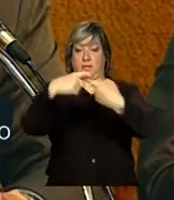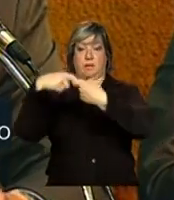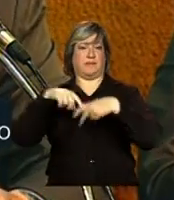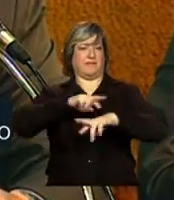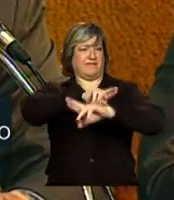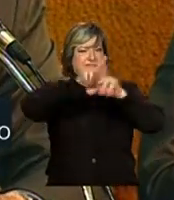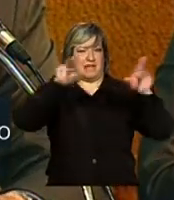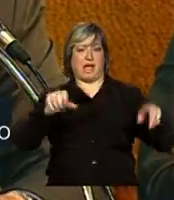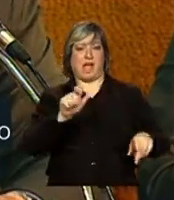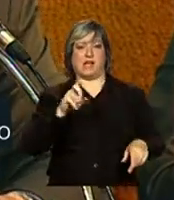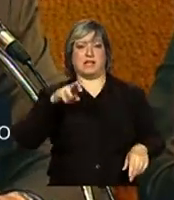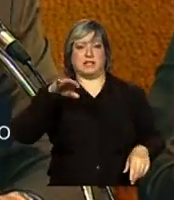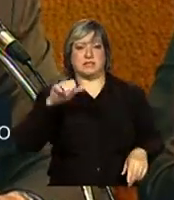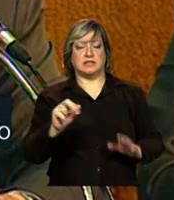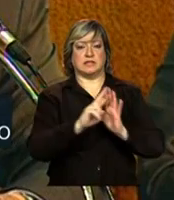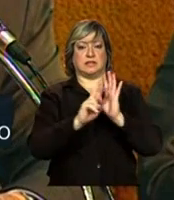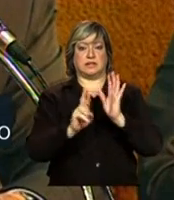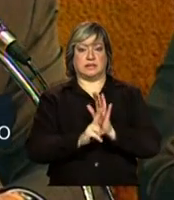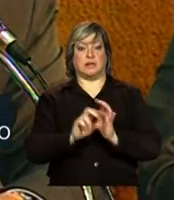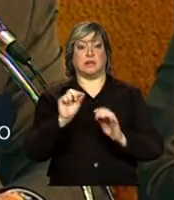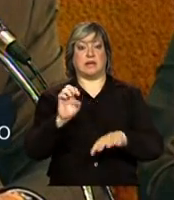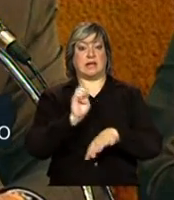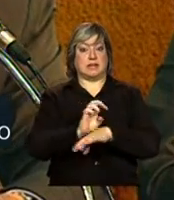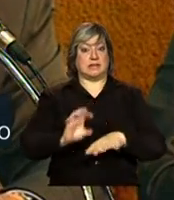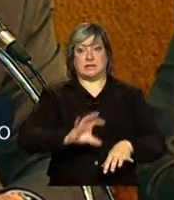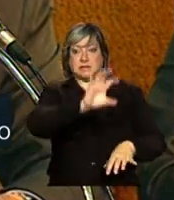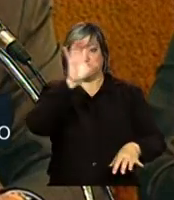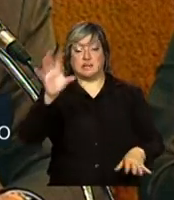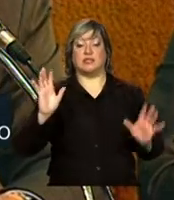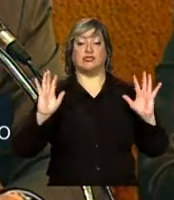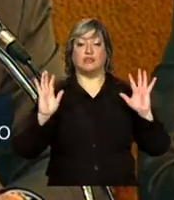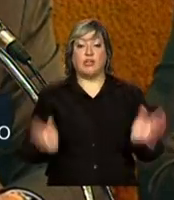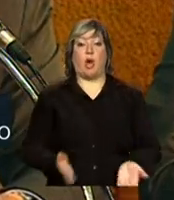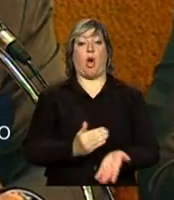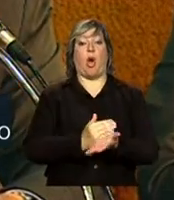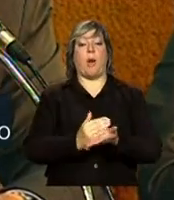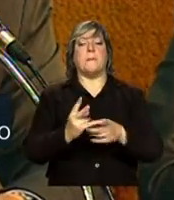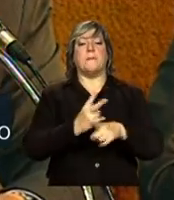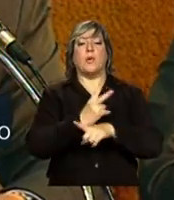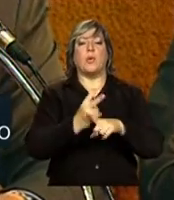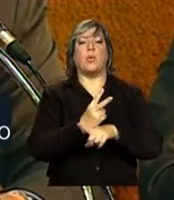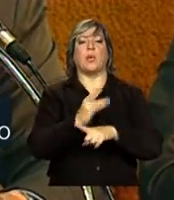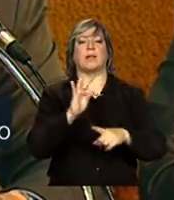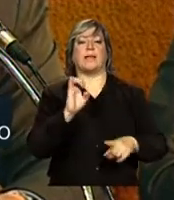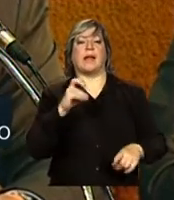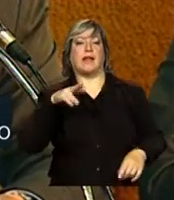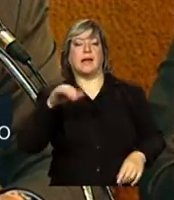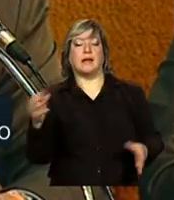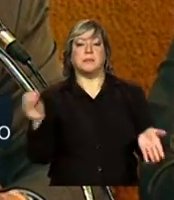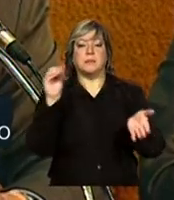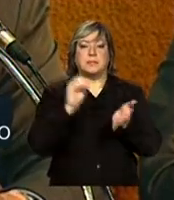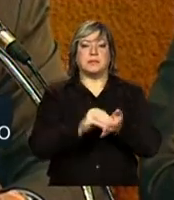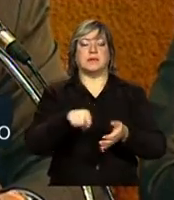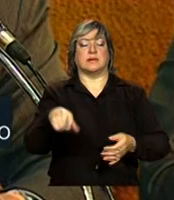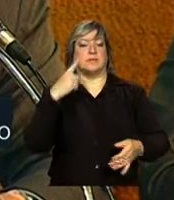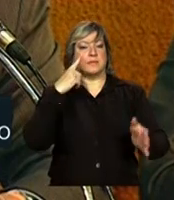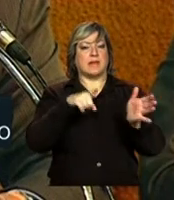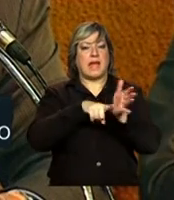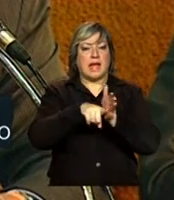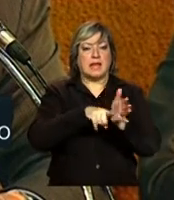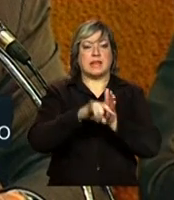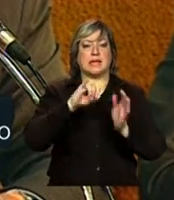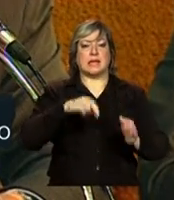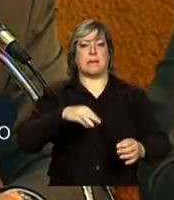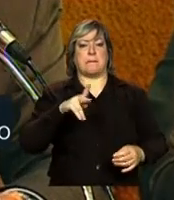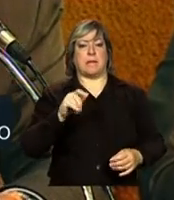reguladoras inclusive agências reguladoras estaduais que já começam a buscar a as técnicas de implementação eh da análise de impacto regulatório